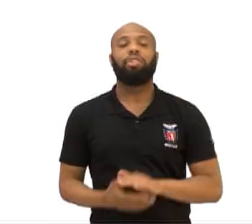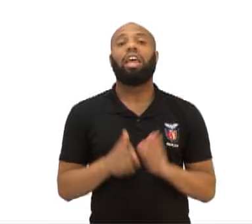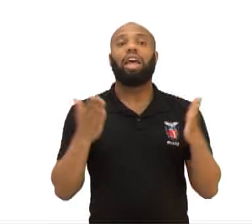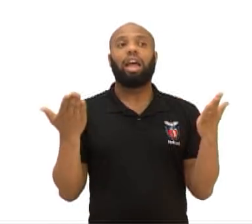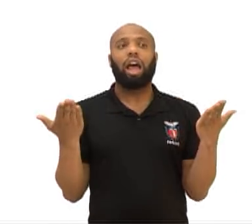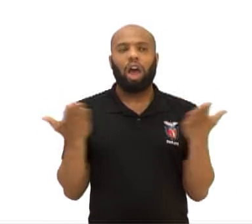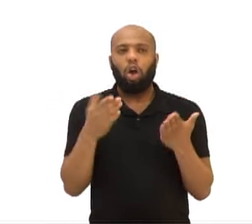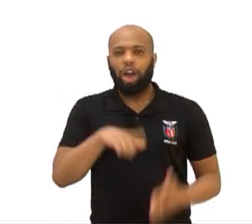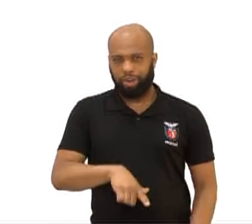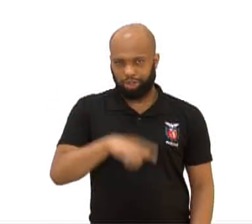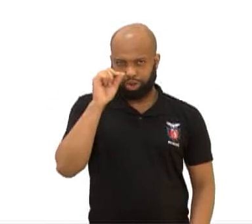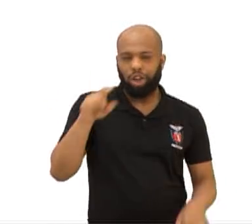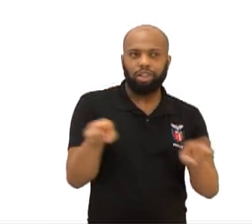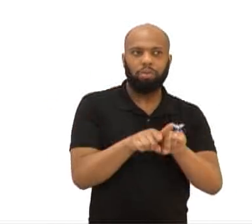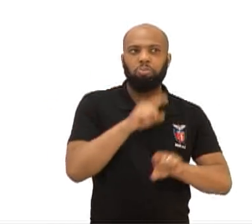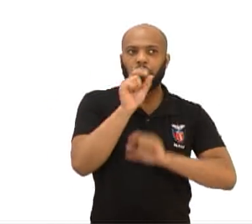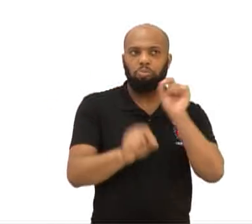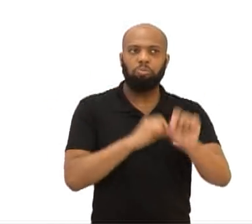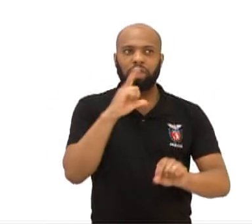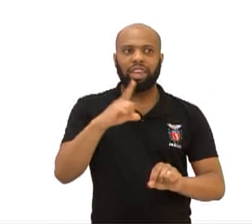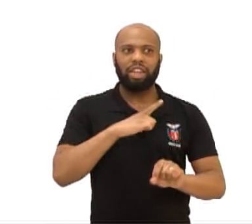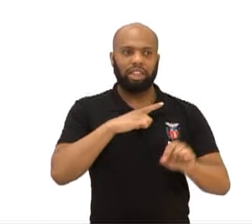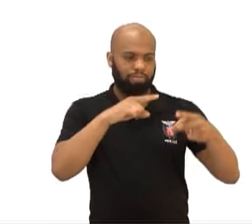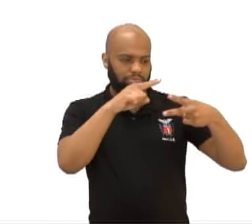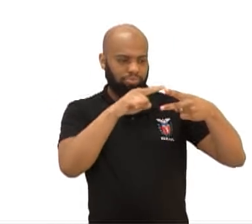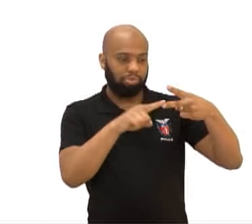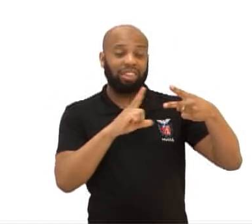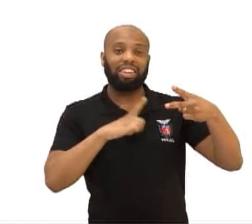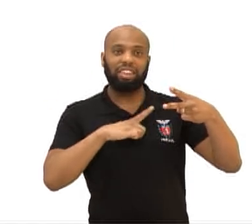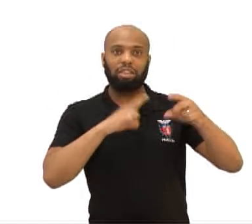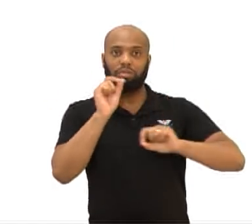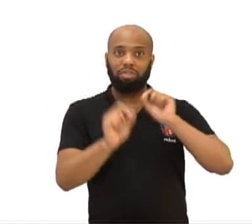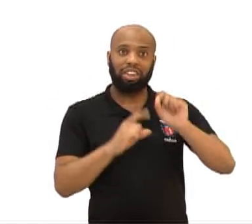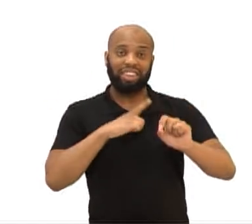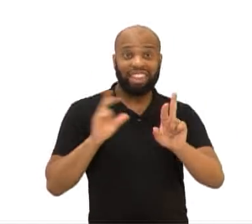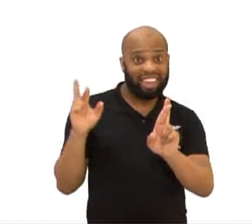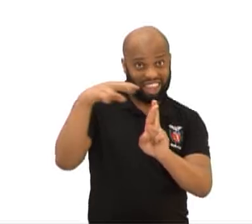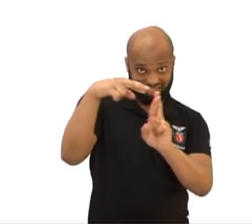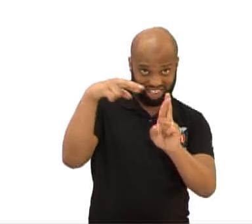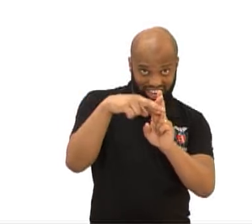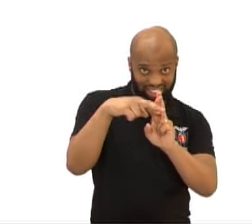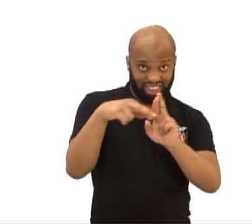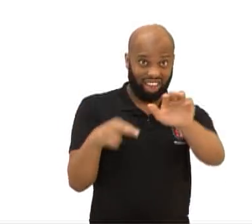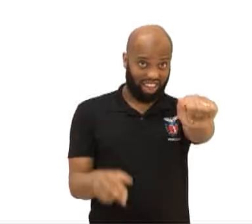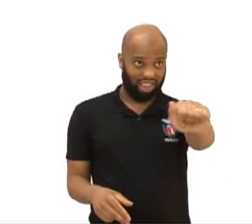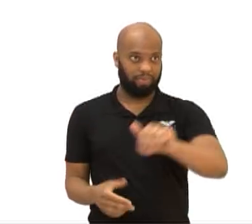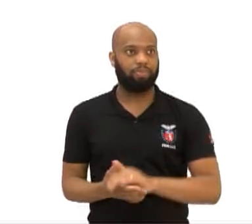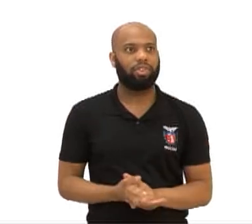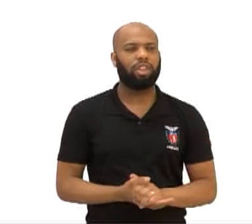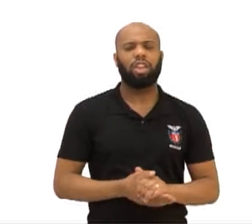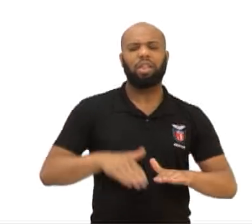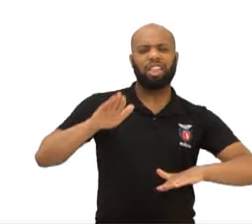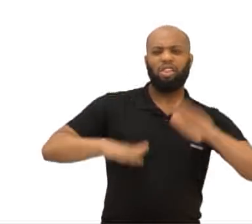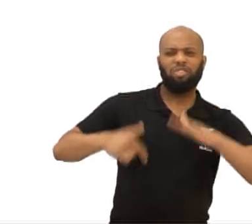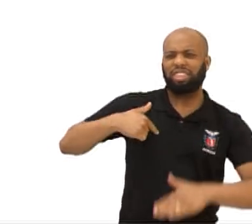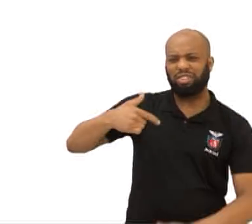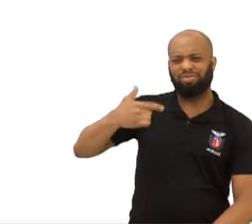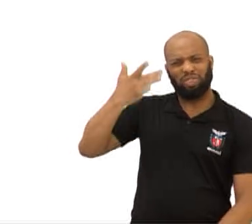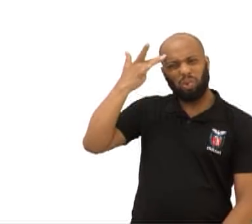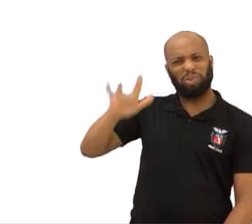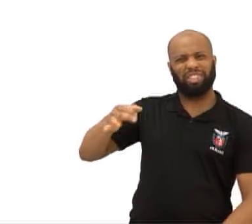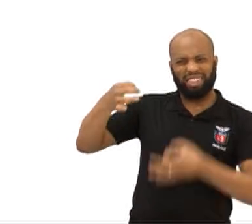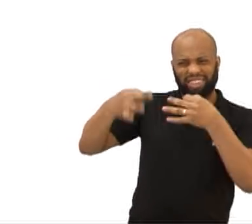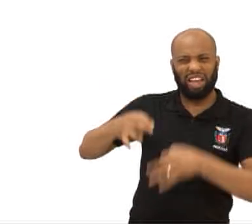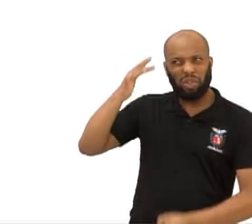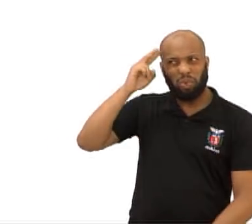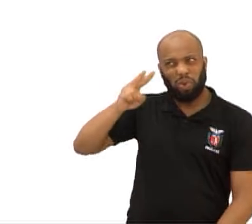e assinale a opção que contém o termo a que ele se refere. Talvez nem me recorde bem do vaso. É